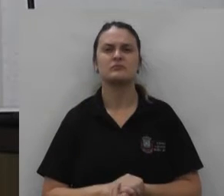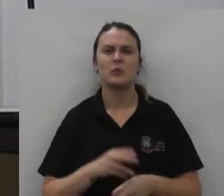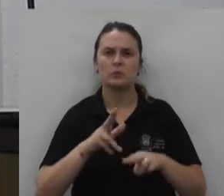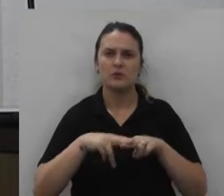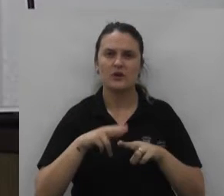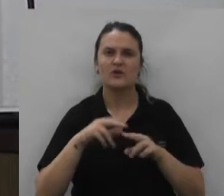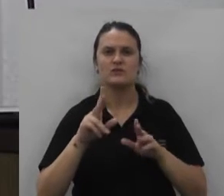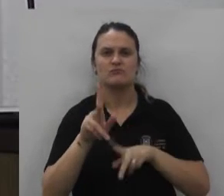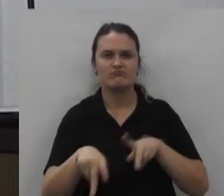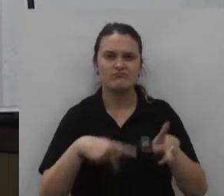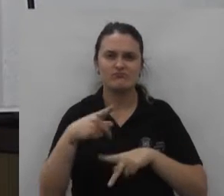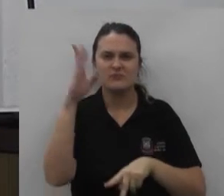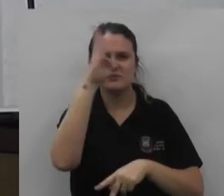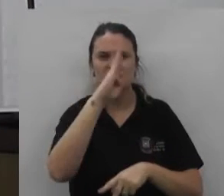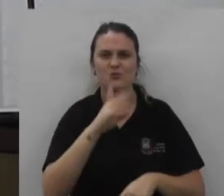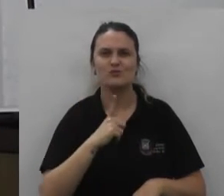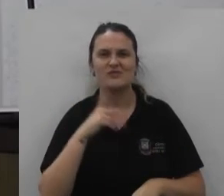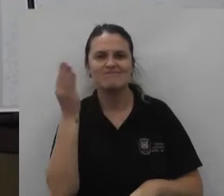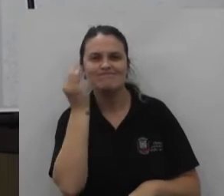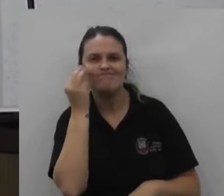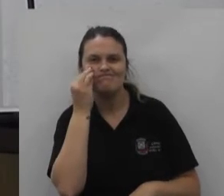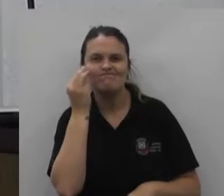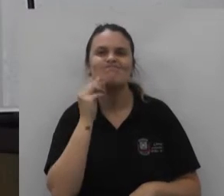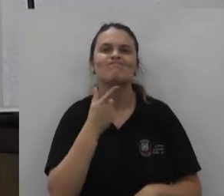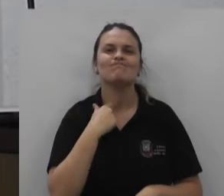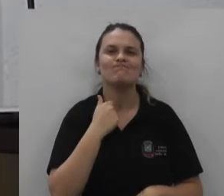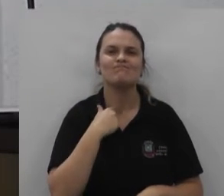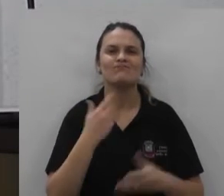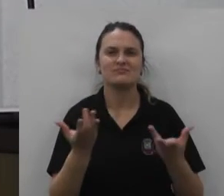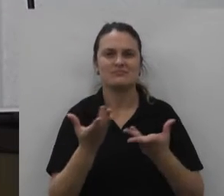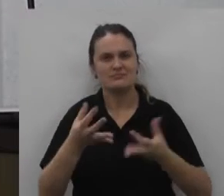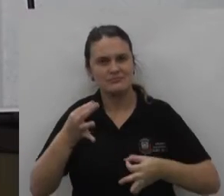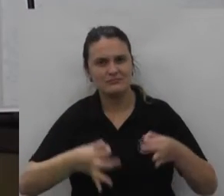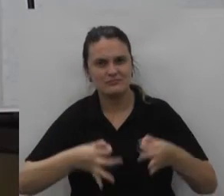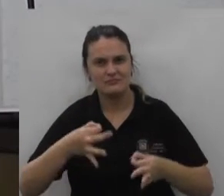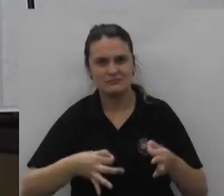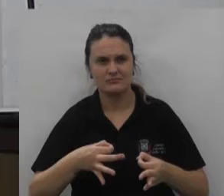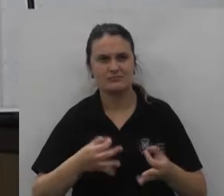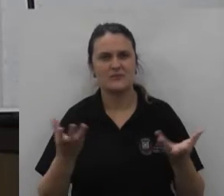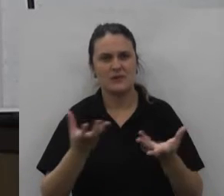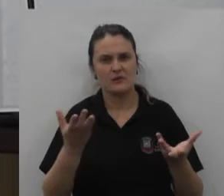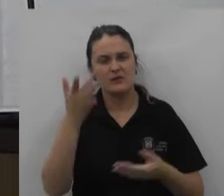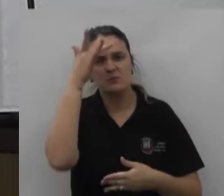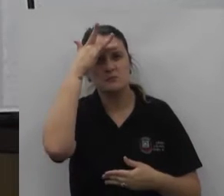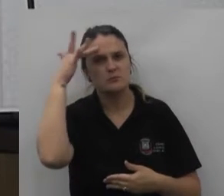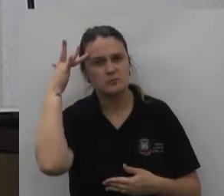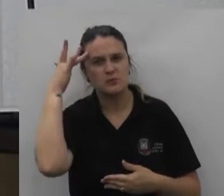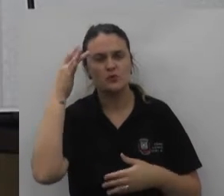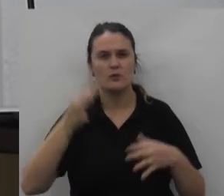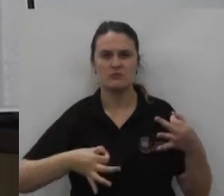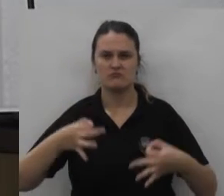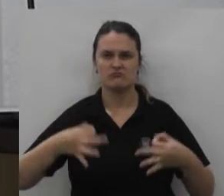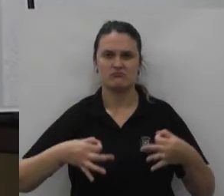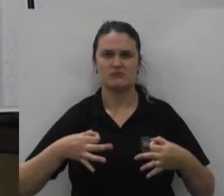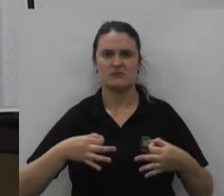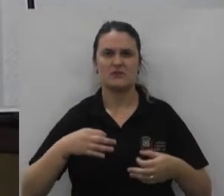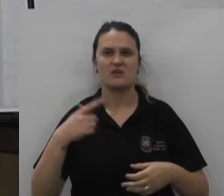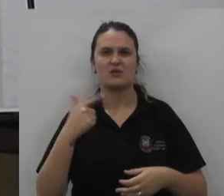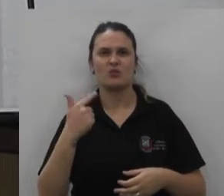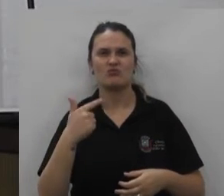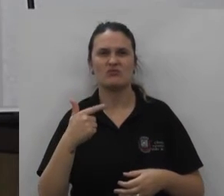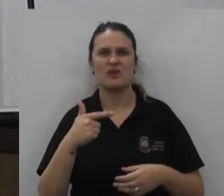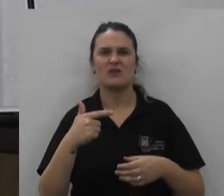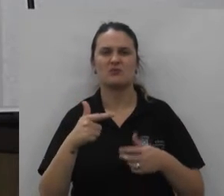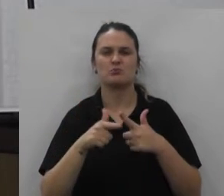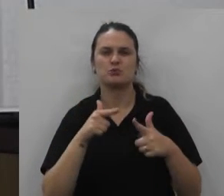exatamente na busca, na sede de justiça e de pessoas não ainda